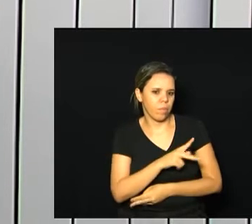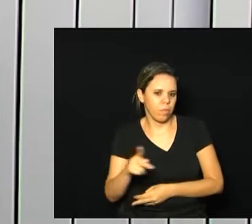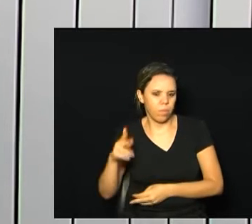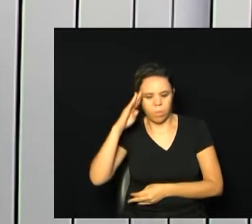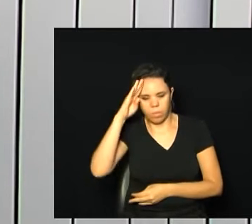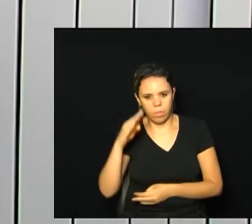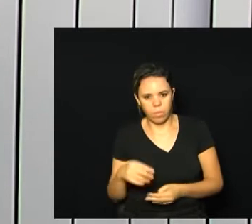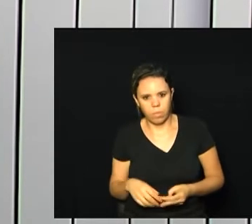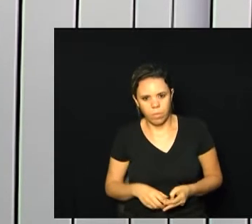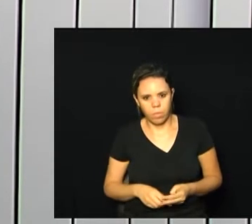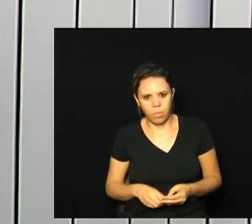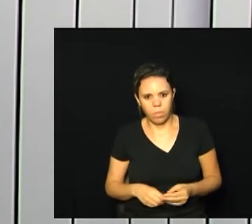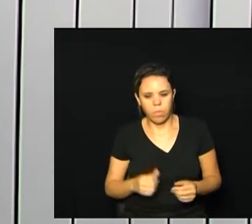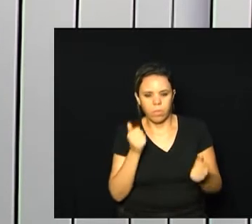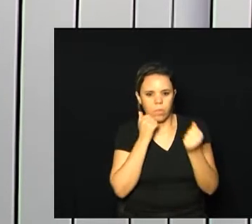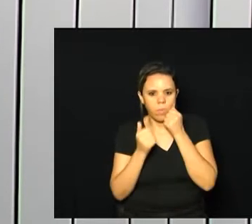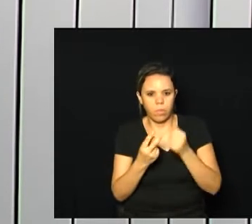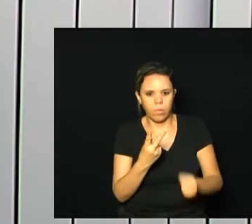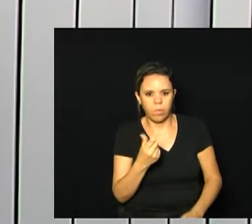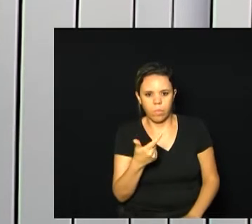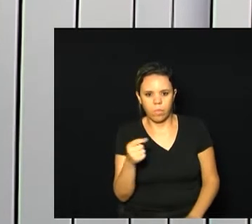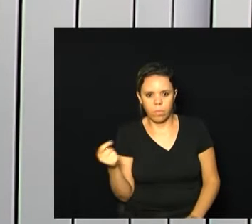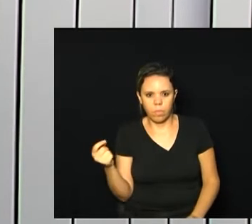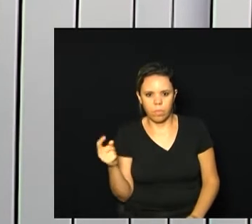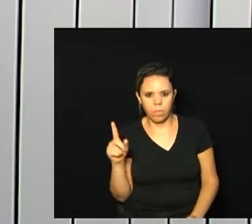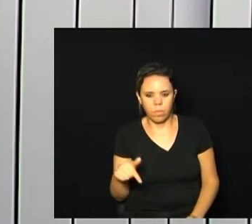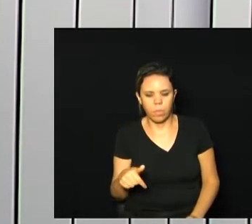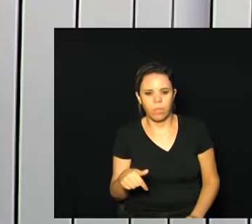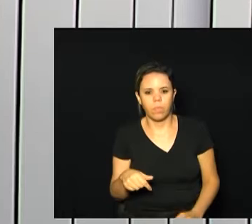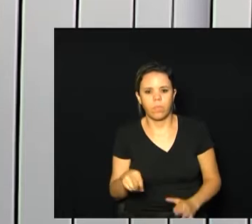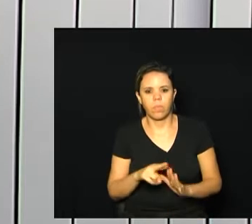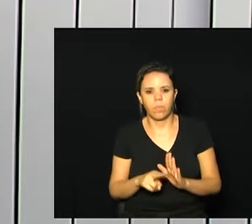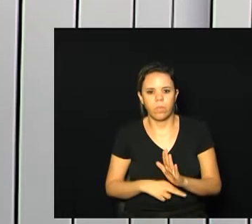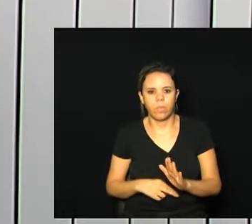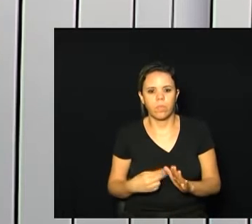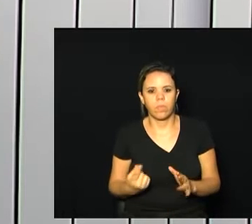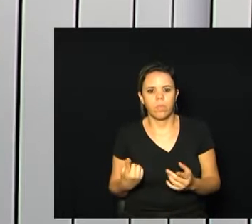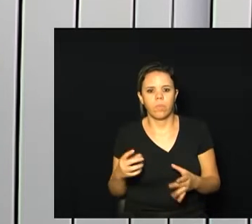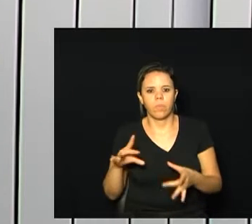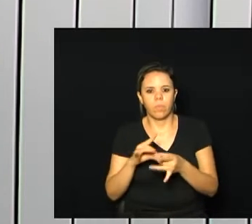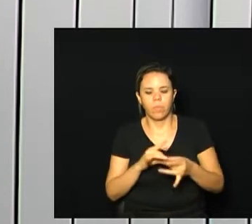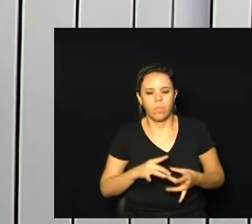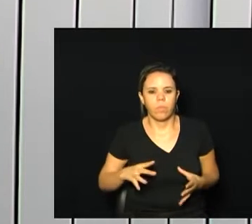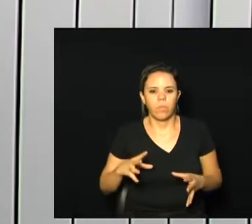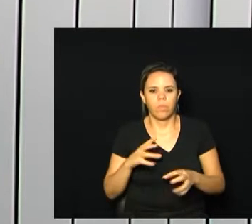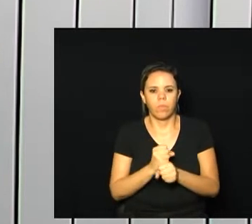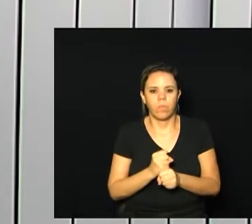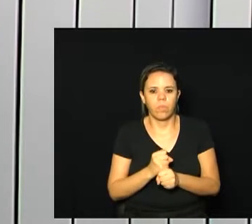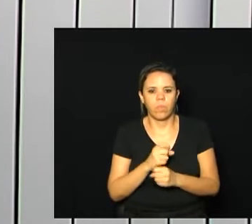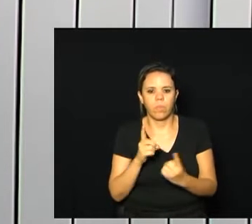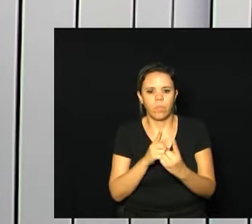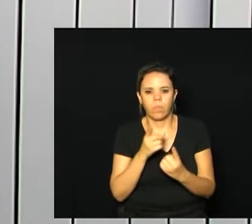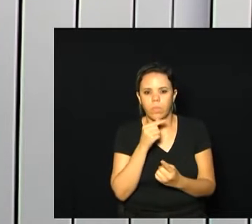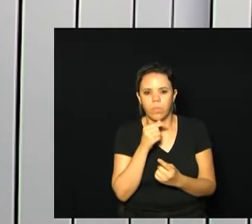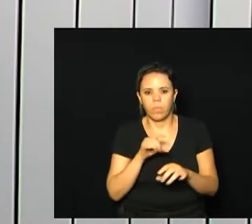Jair Bolsonaro em julho de 2020. Esta medida prevê a universalização dos serviços de